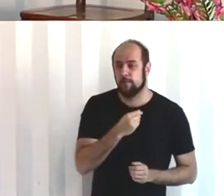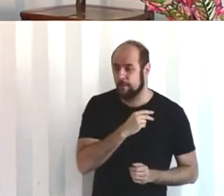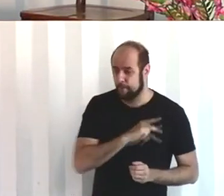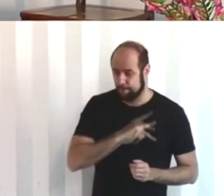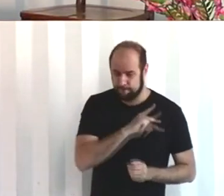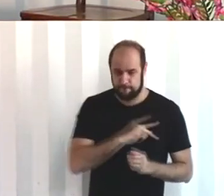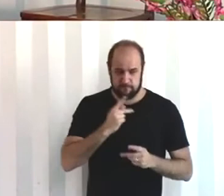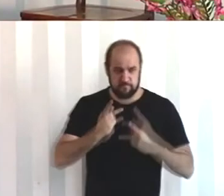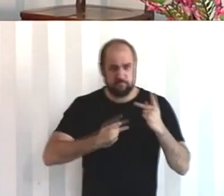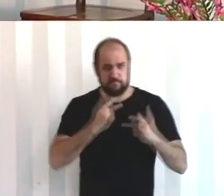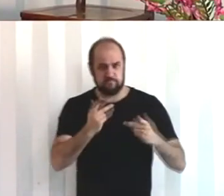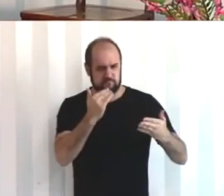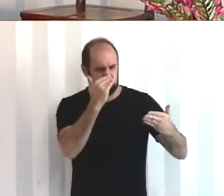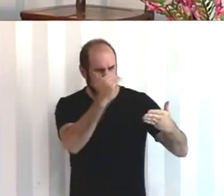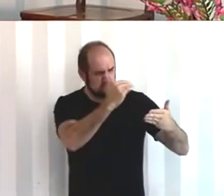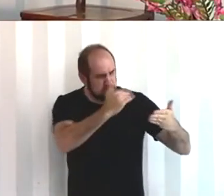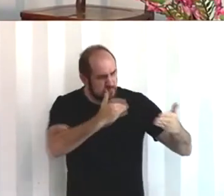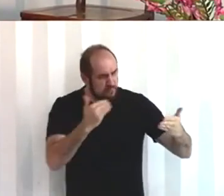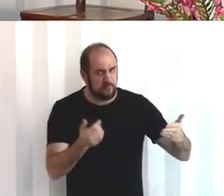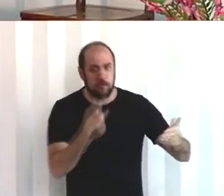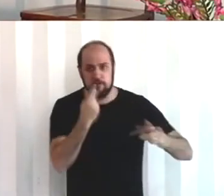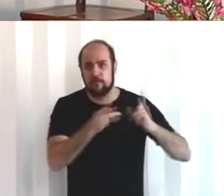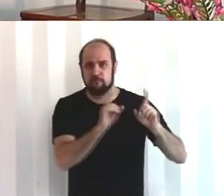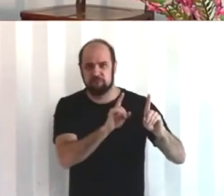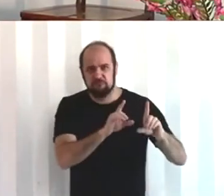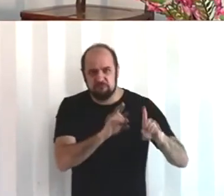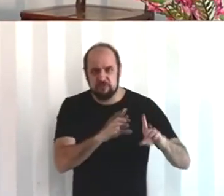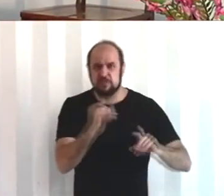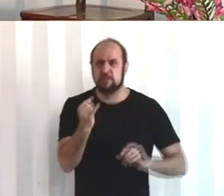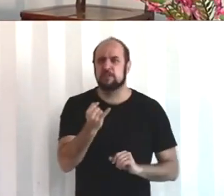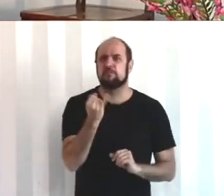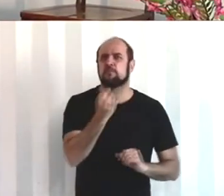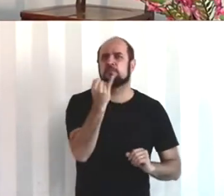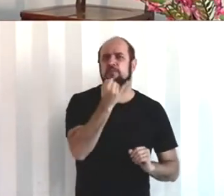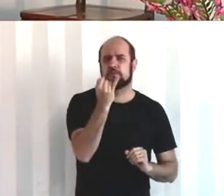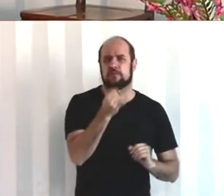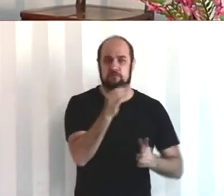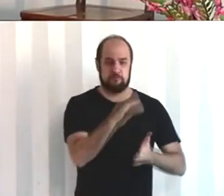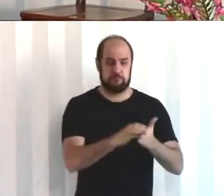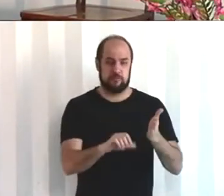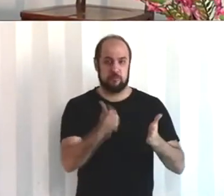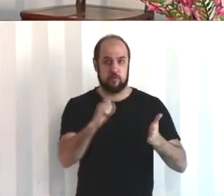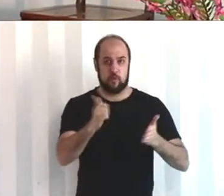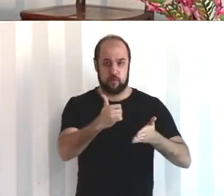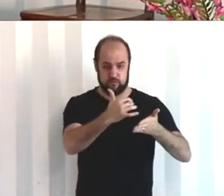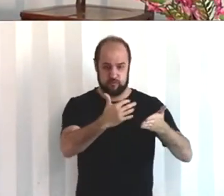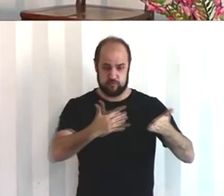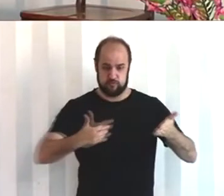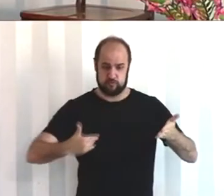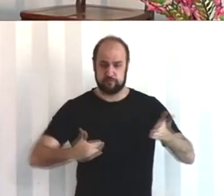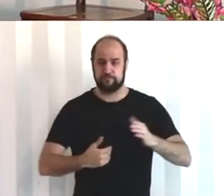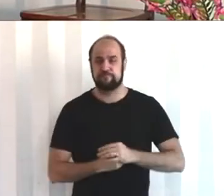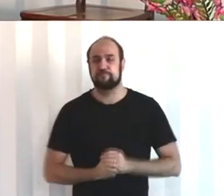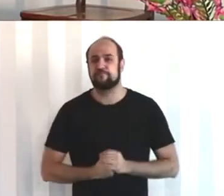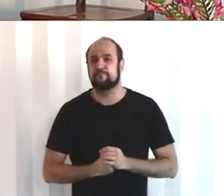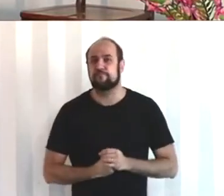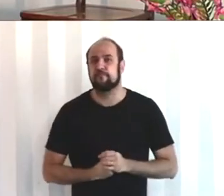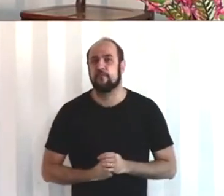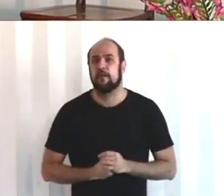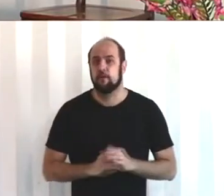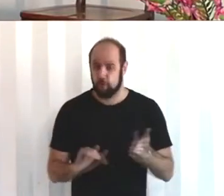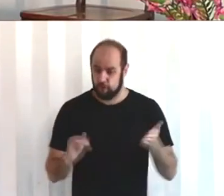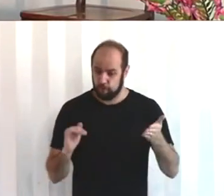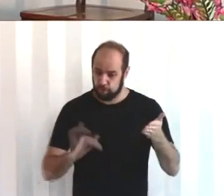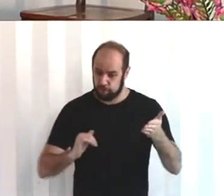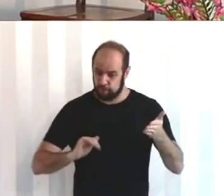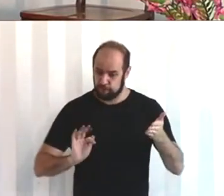ao sistematizar uma doutrina tão importante nos 11 primeiros capítulos da carta aos Romanos, ele termina